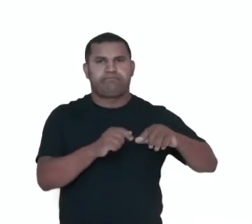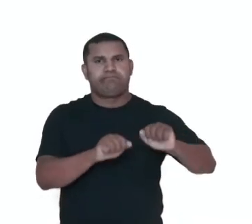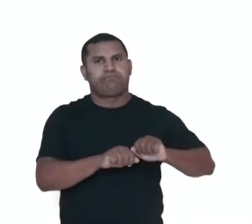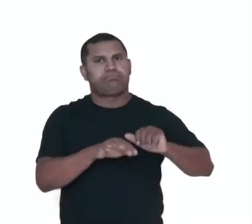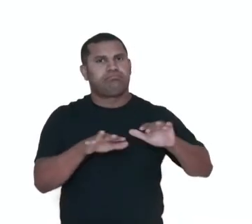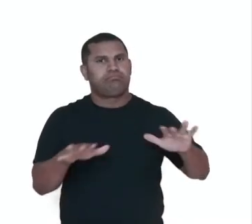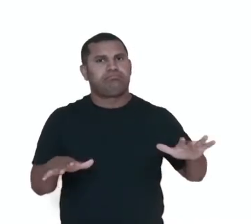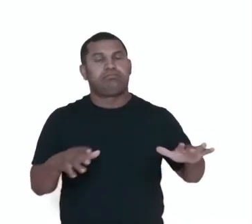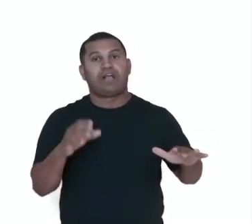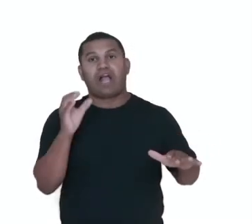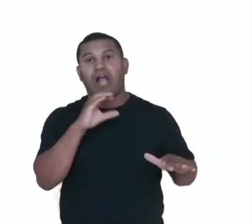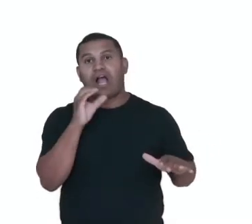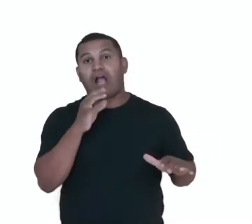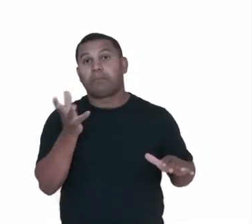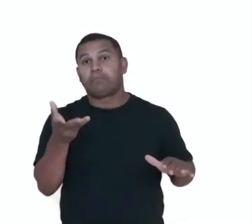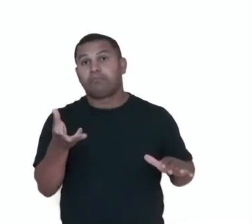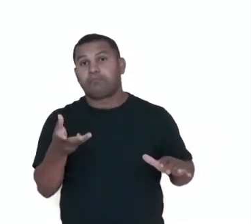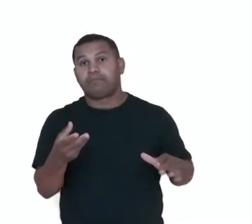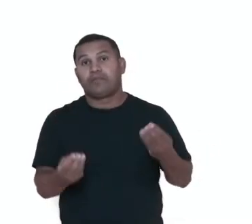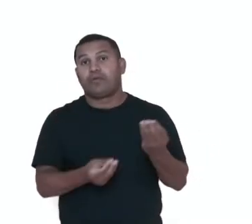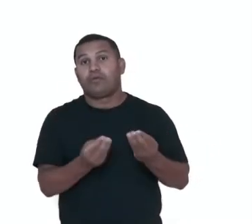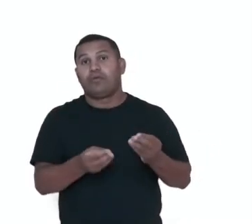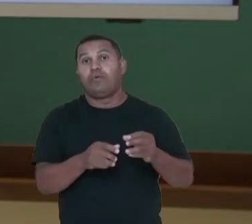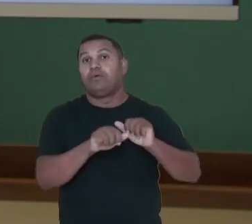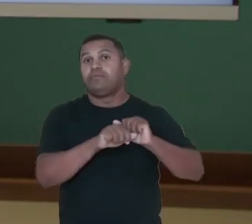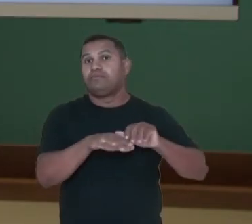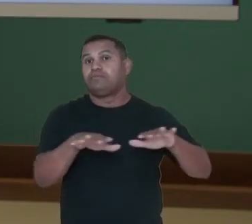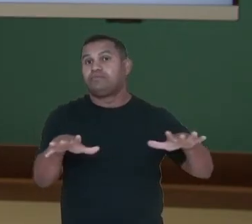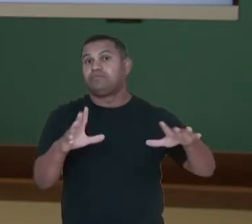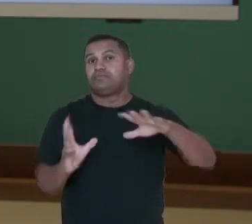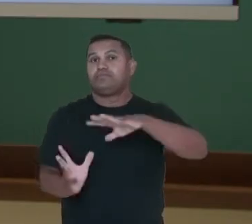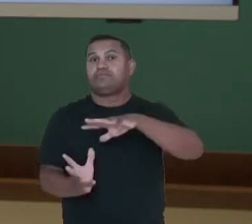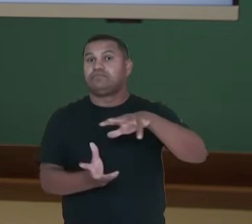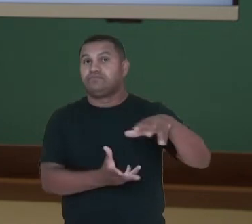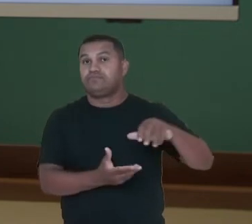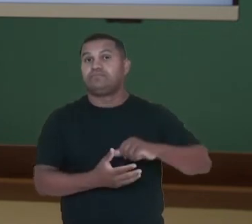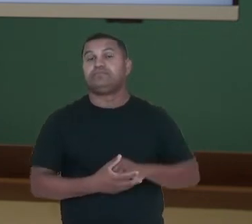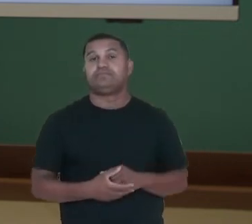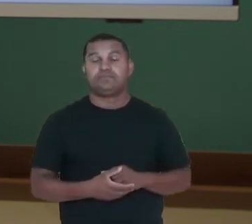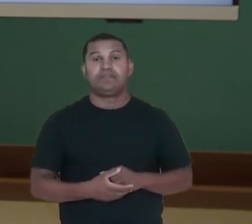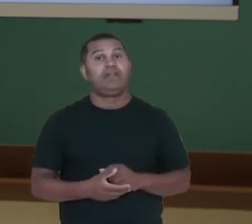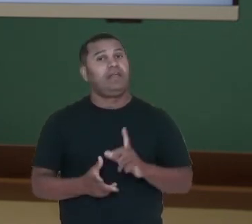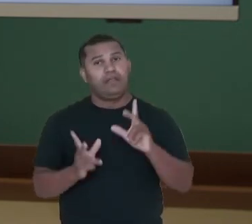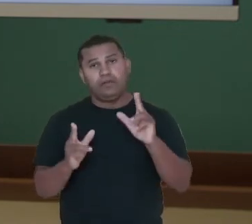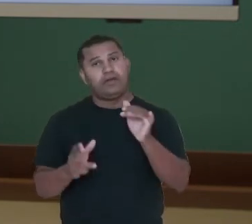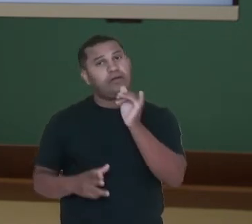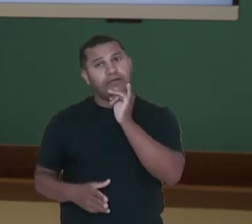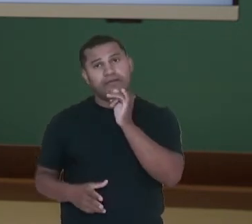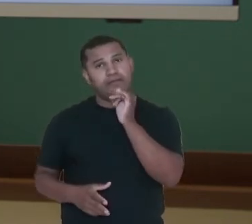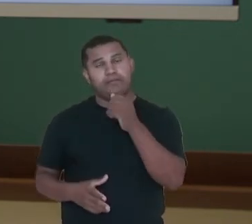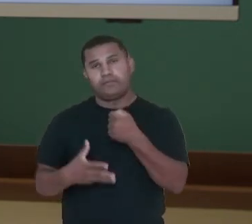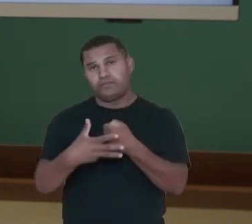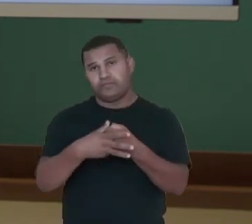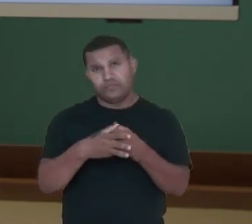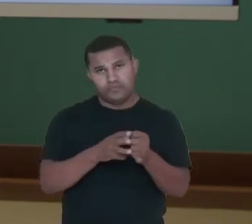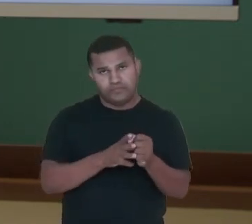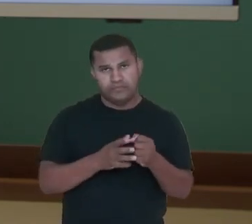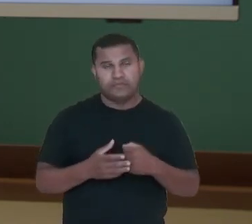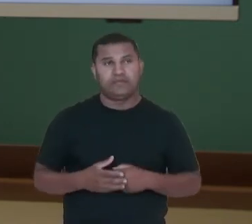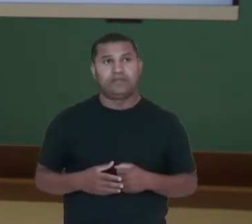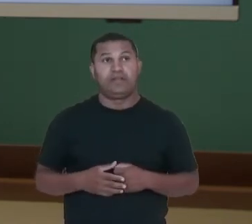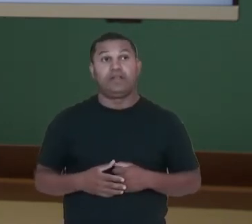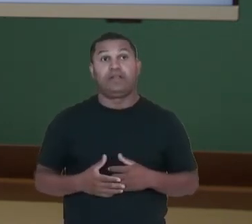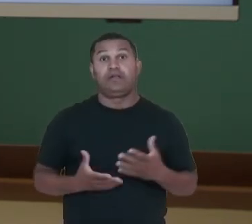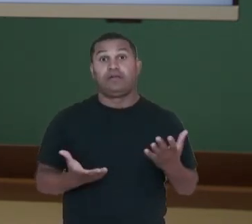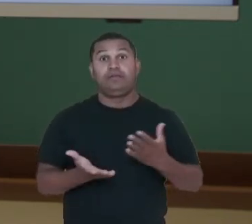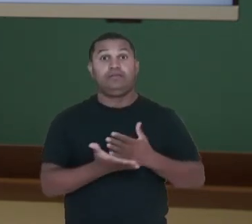se propagando mundialmente. É o caso que nós tivemos aqui do Covid. Logo que surgiu